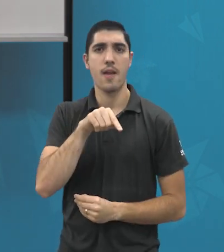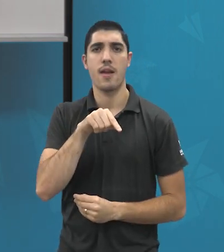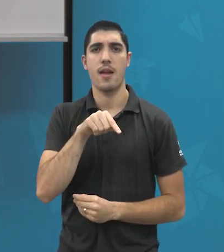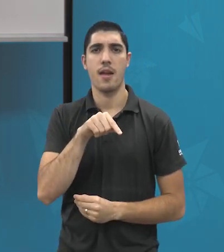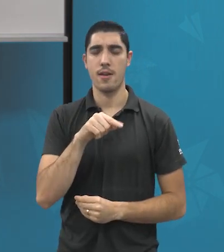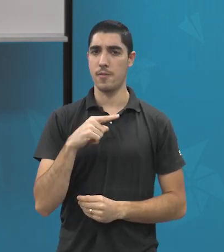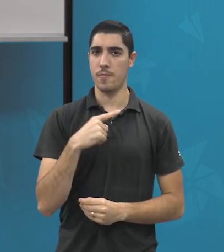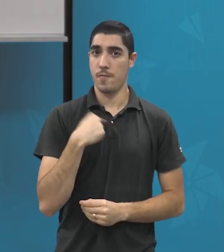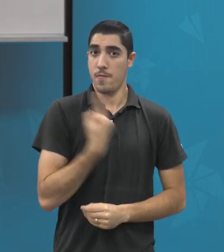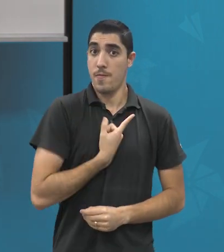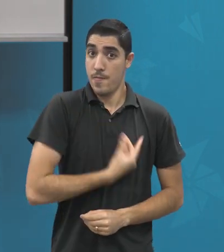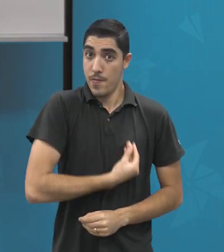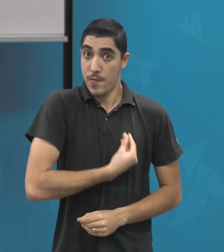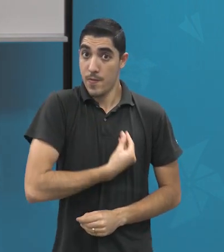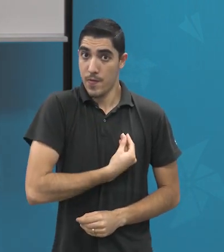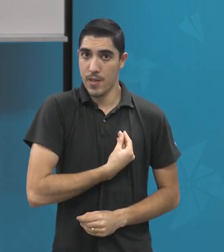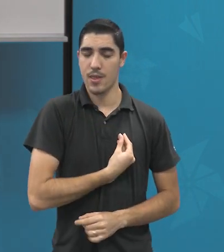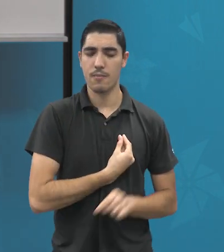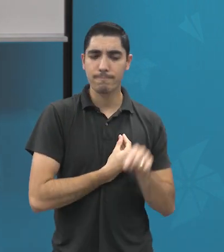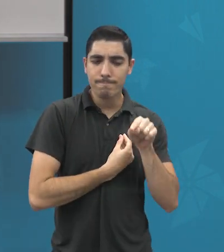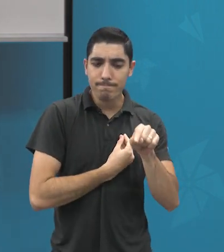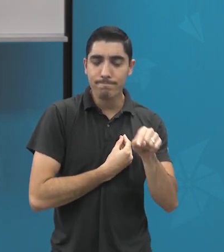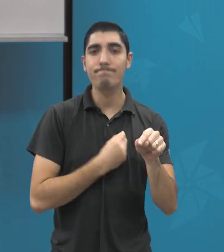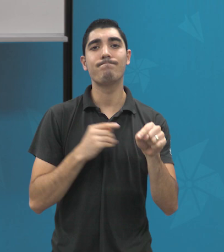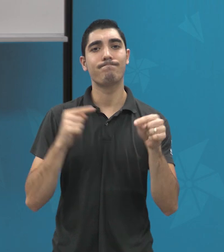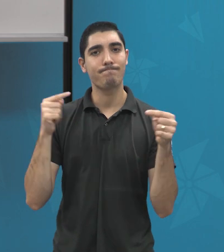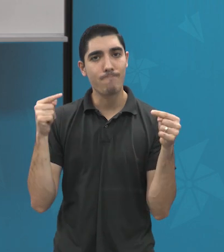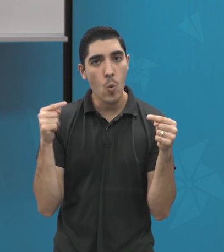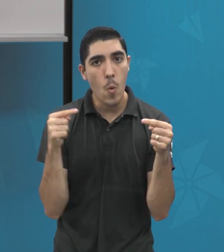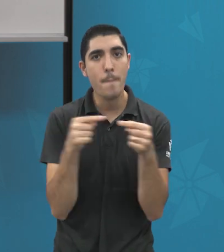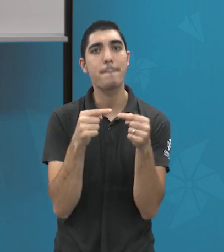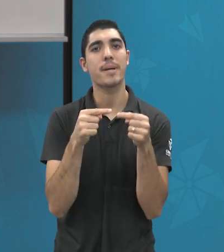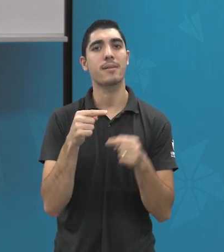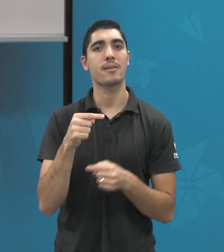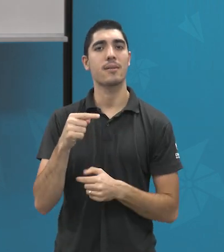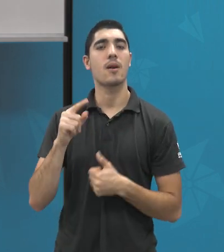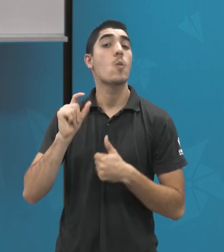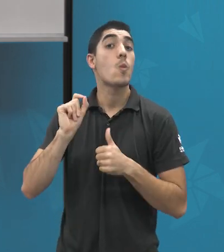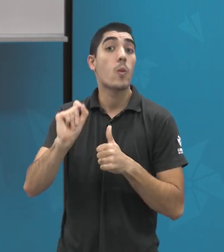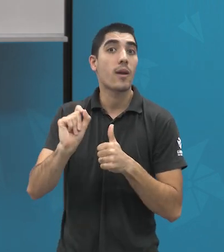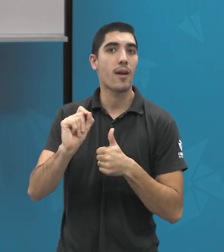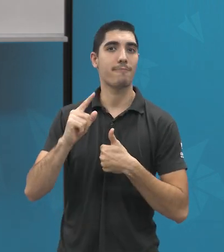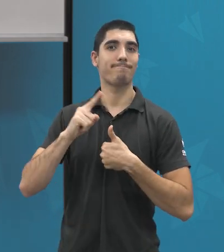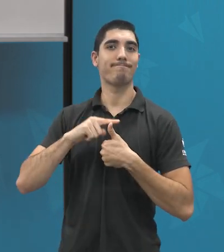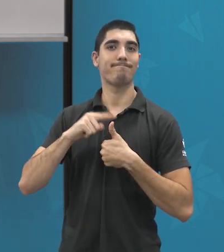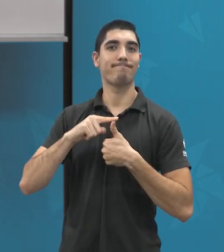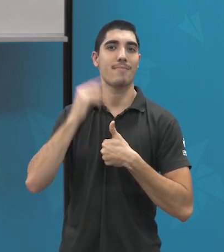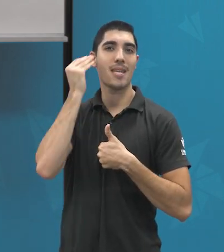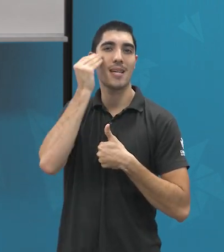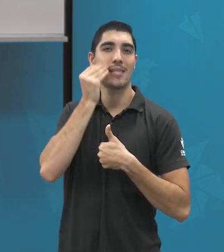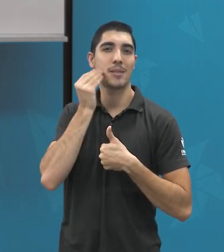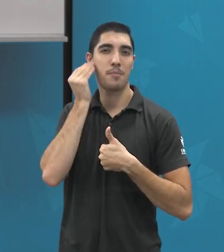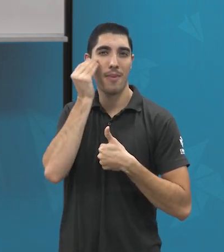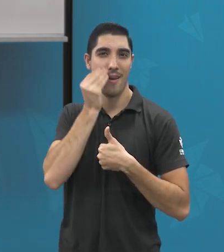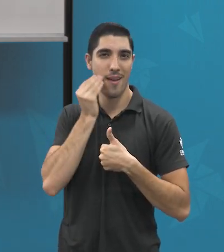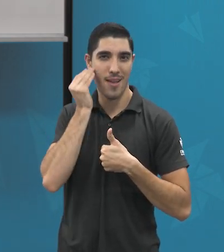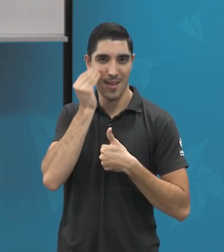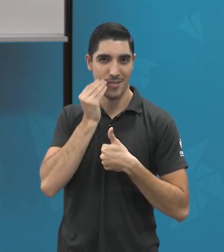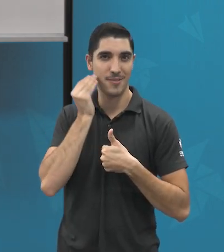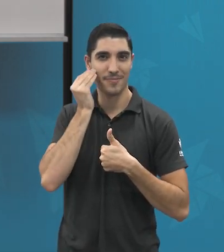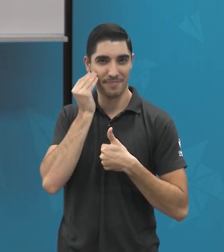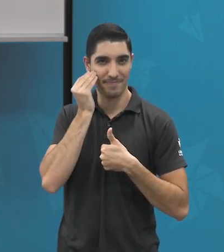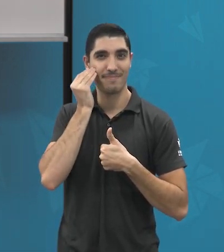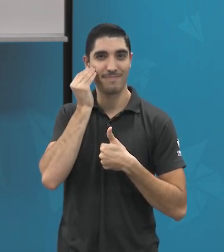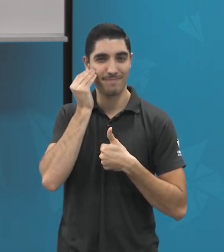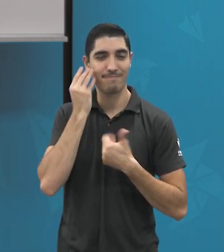mundo está diretamente vinculada às nossas experiências. Então tem uma espécie de limitação